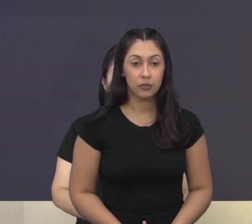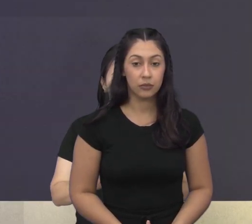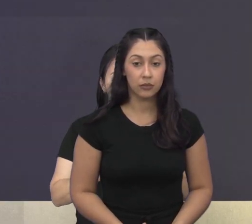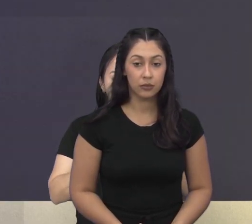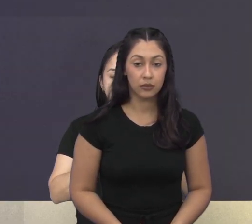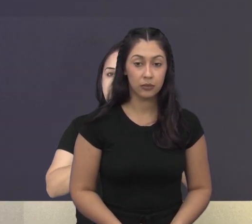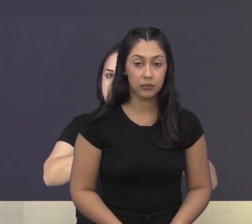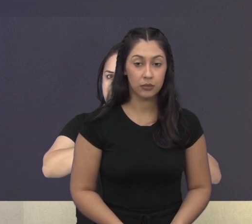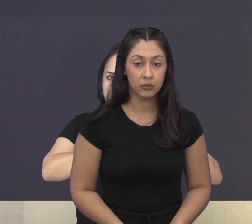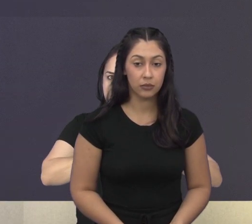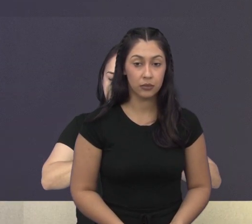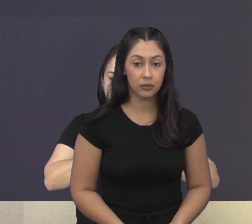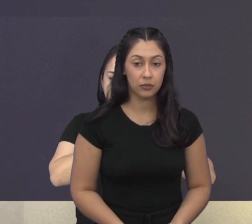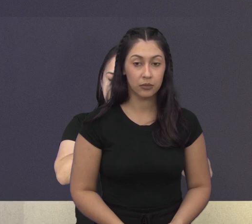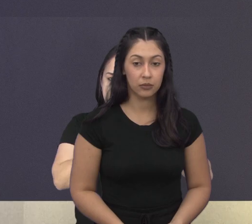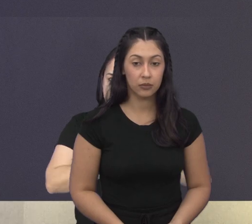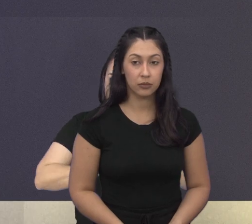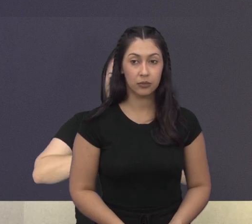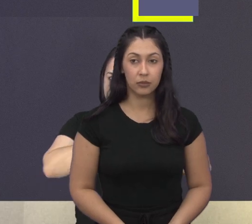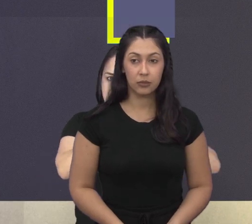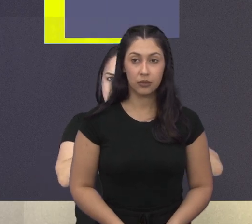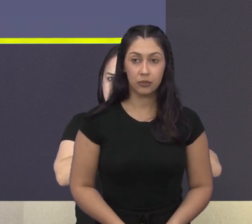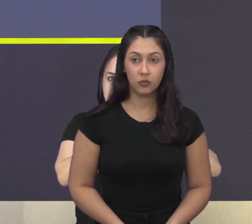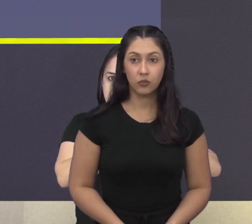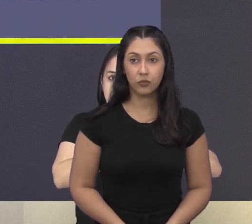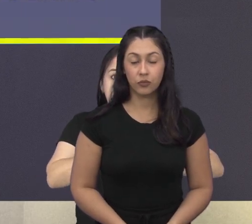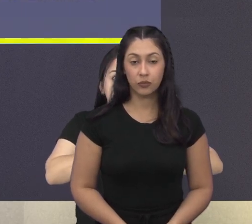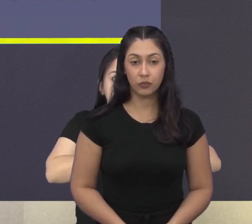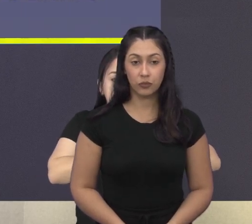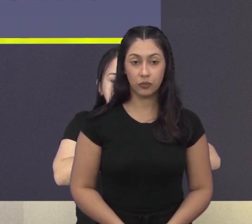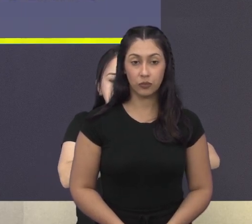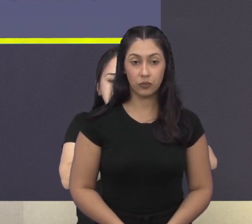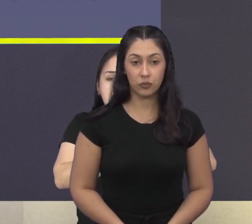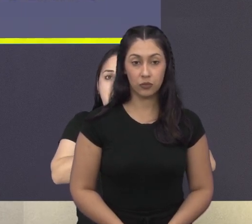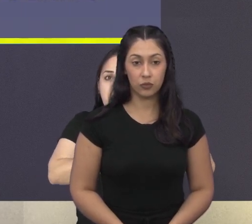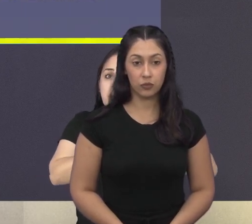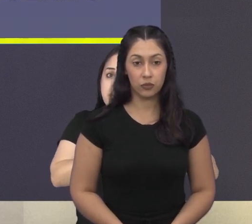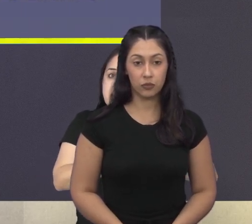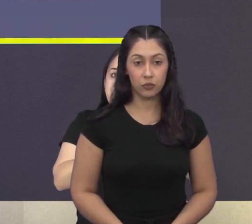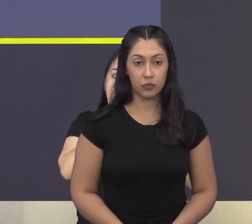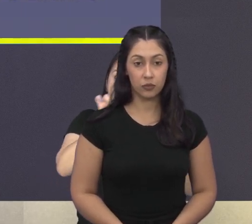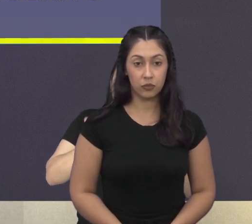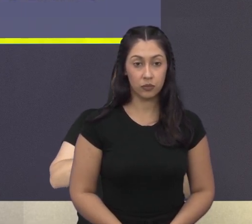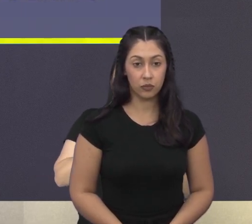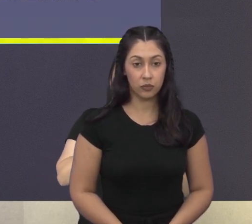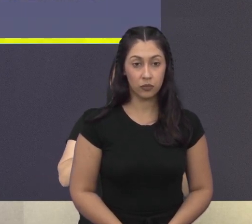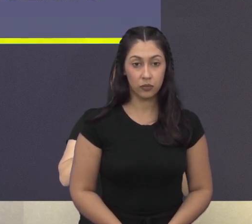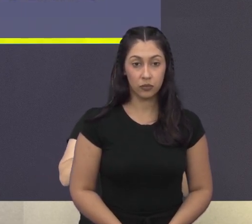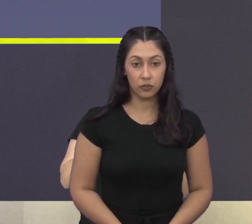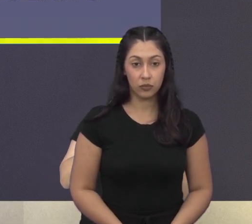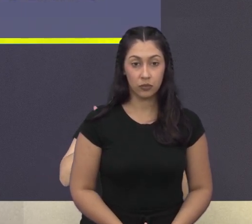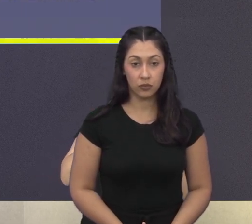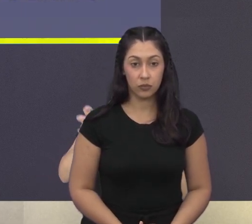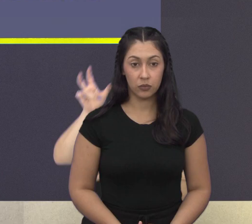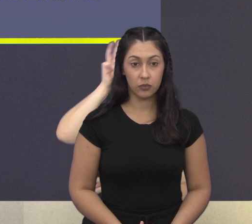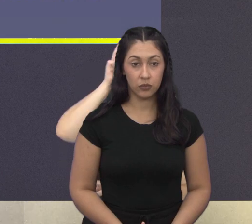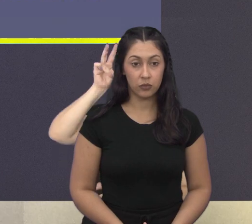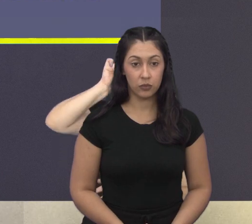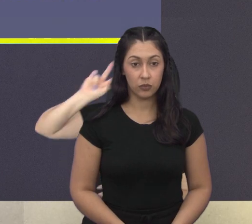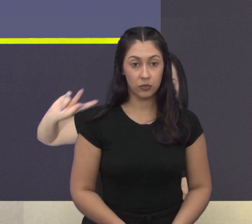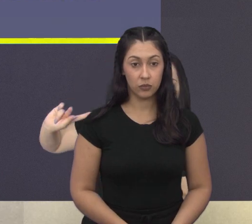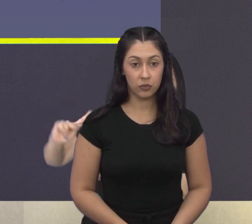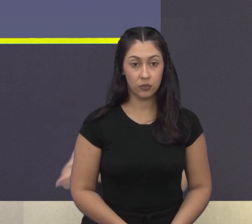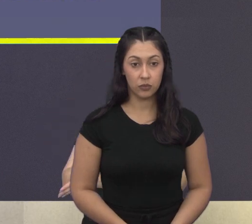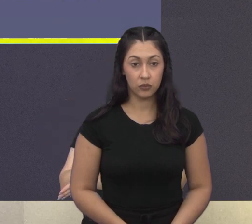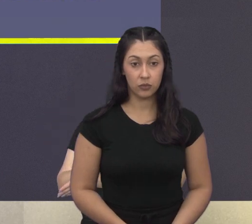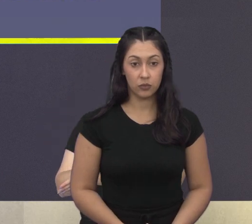A Comissão Especial de Inquérito é uma das comissões temporárias da Câmara e tem como objetivo examinar irregularidades ou fatos